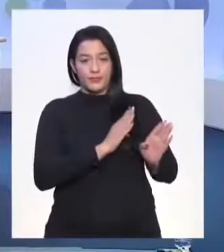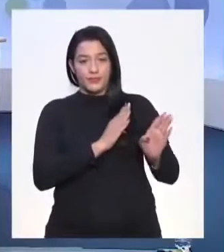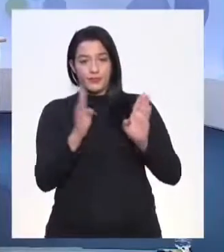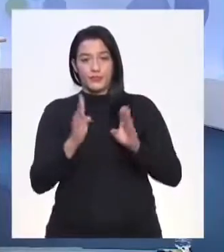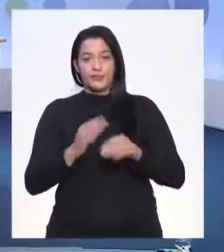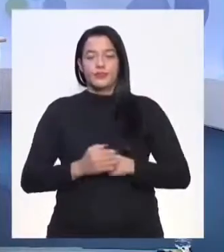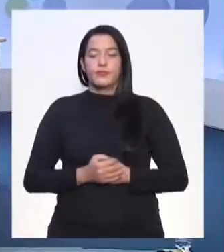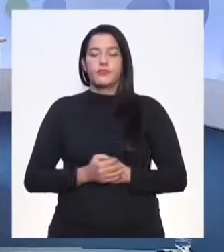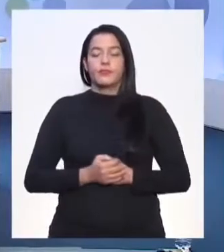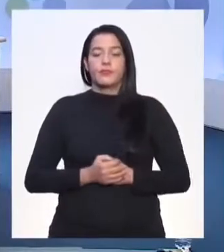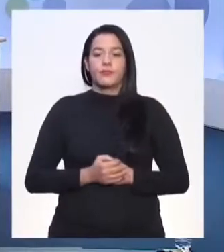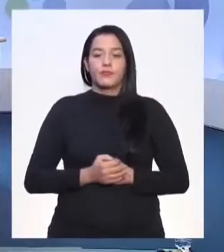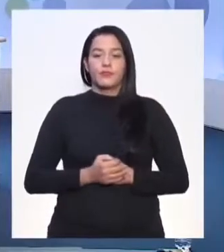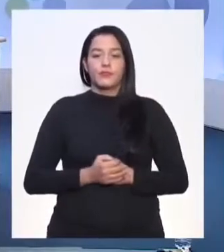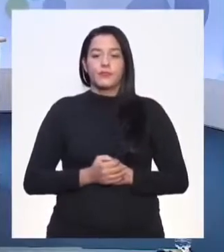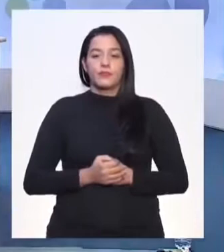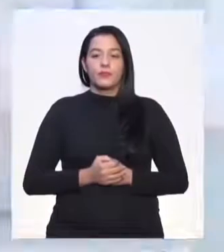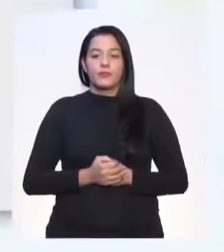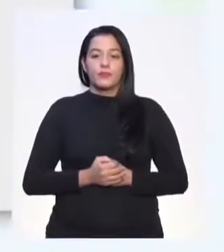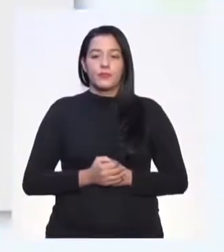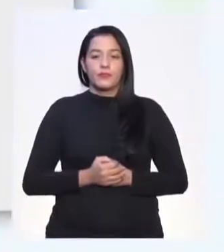gentileza.